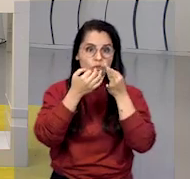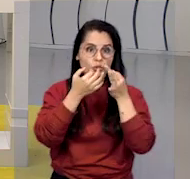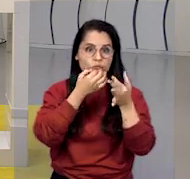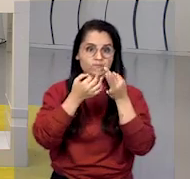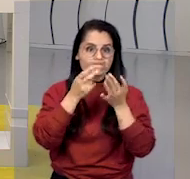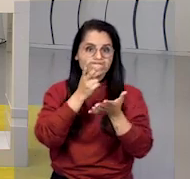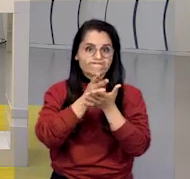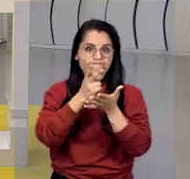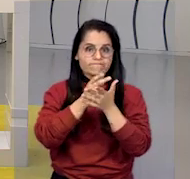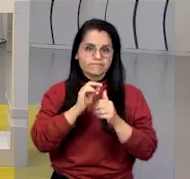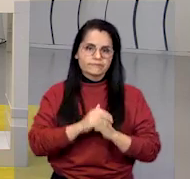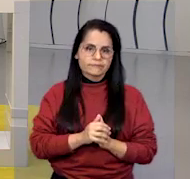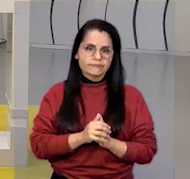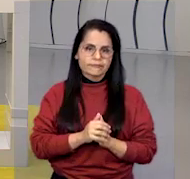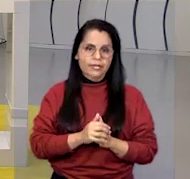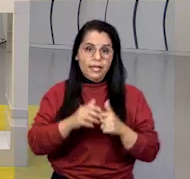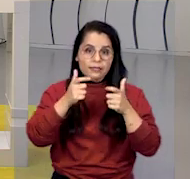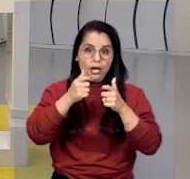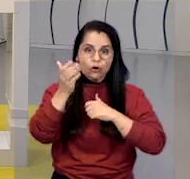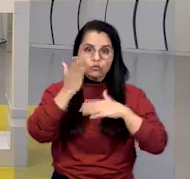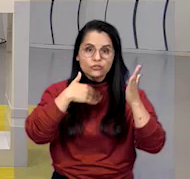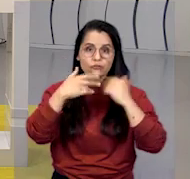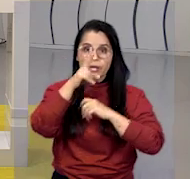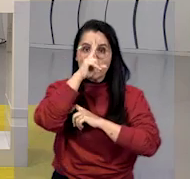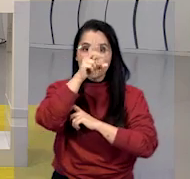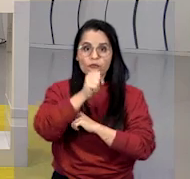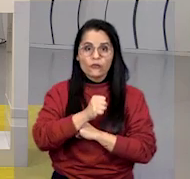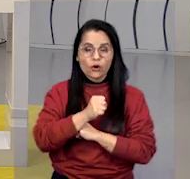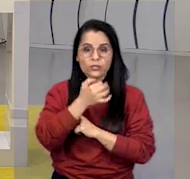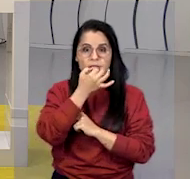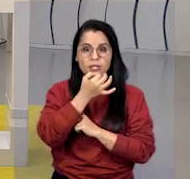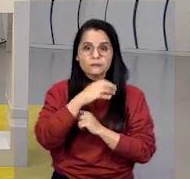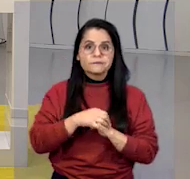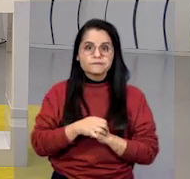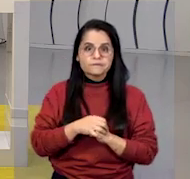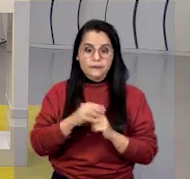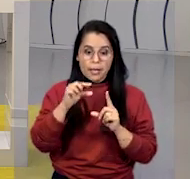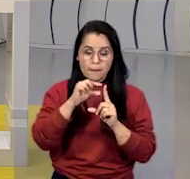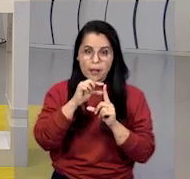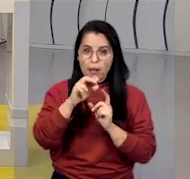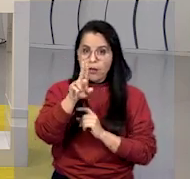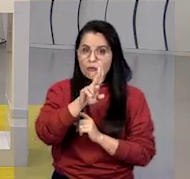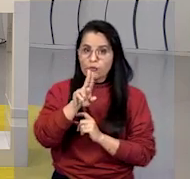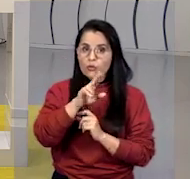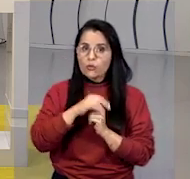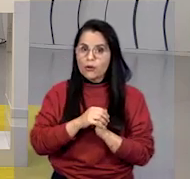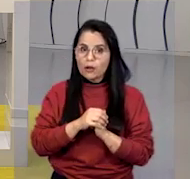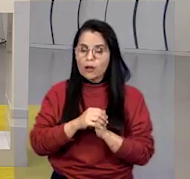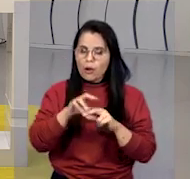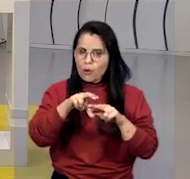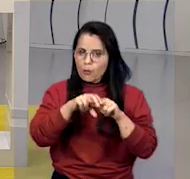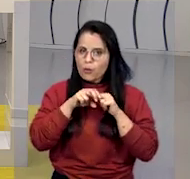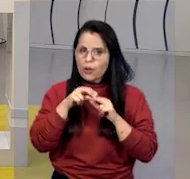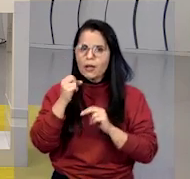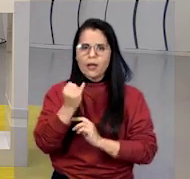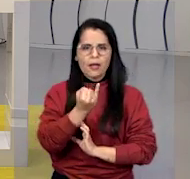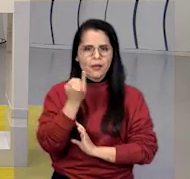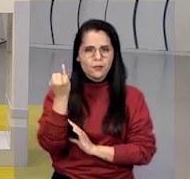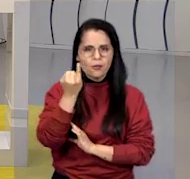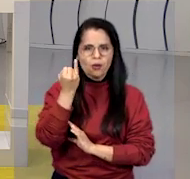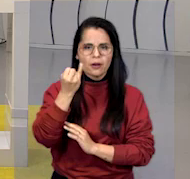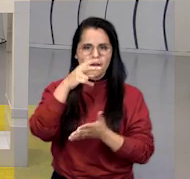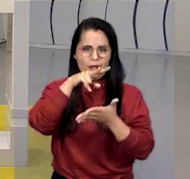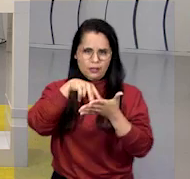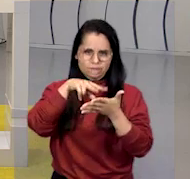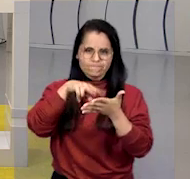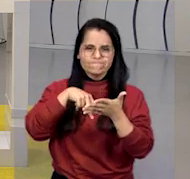o tempo todo. De onde vem a força da argumentação? Das palavras que você usa. Por isso que é tão importante a